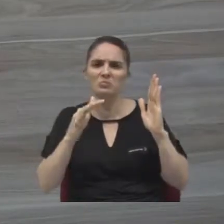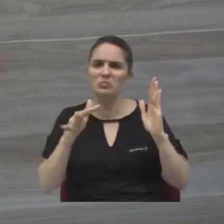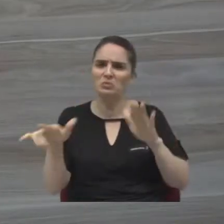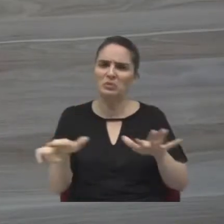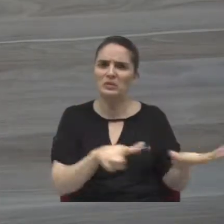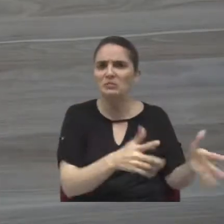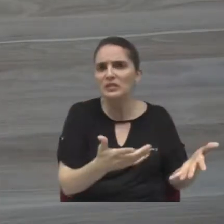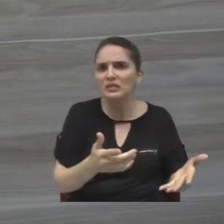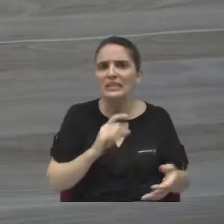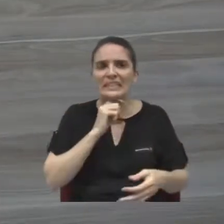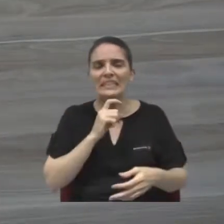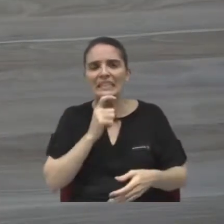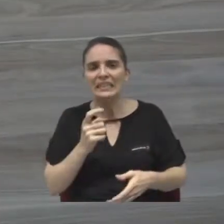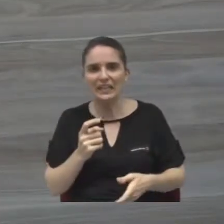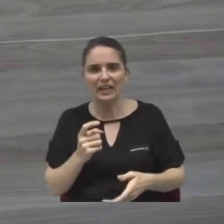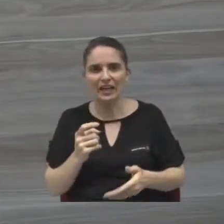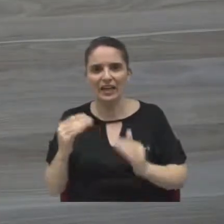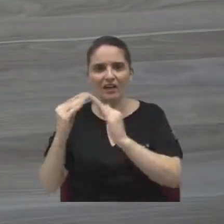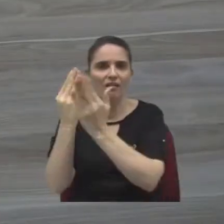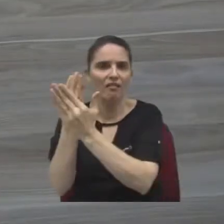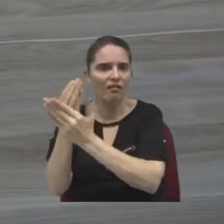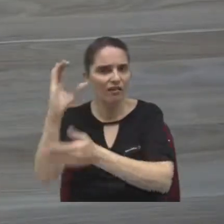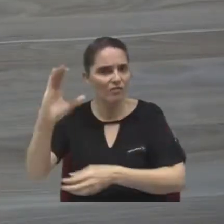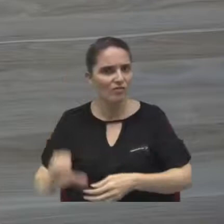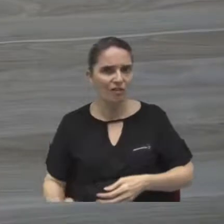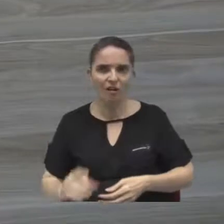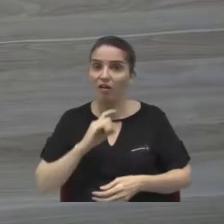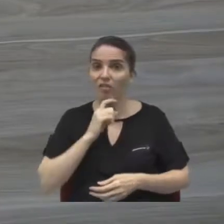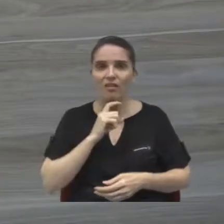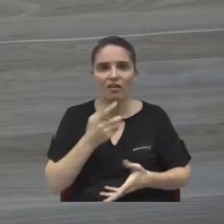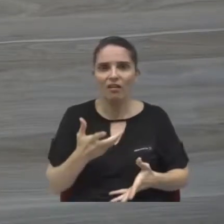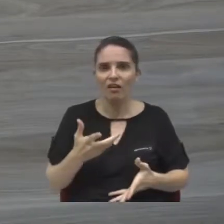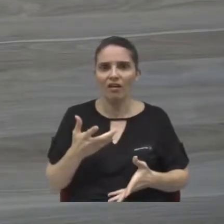colocou ninguém. Ninguém na creche.